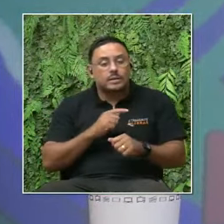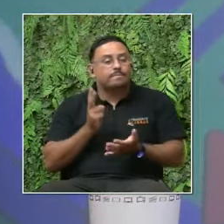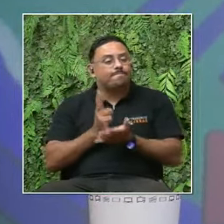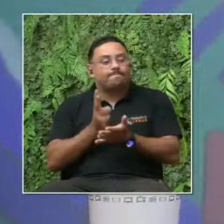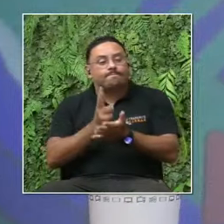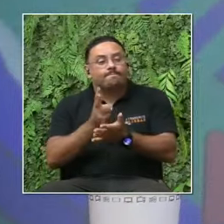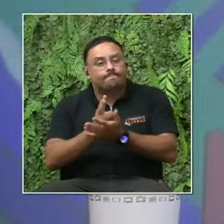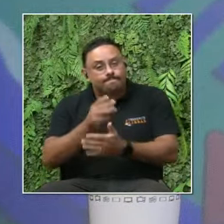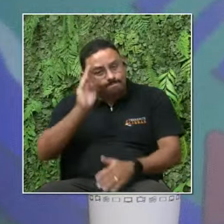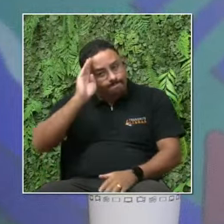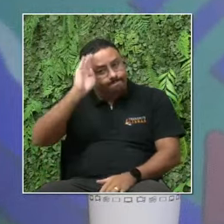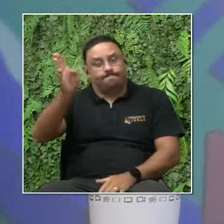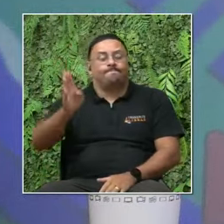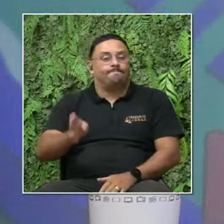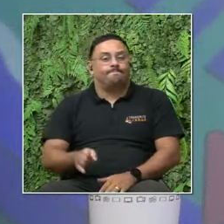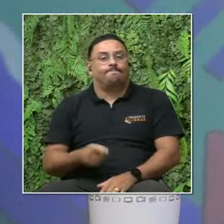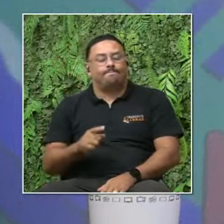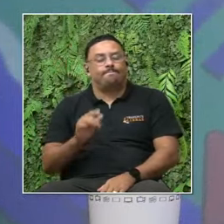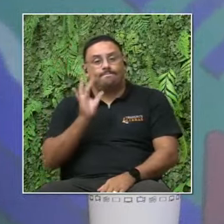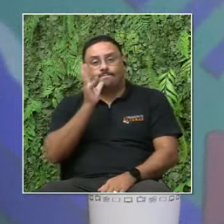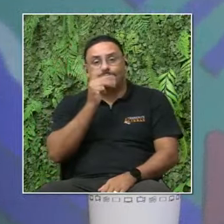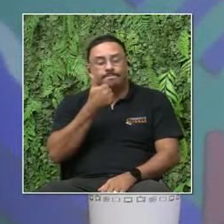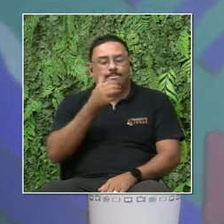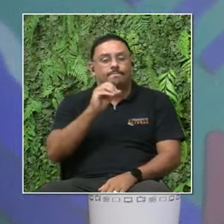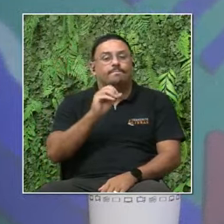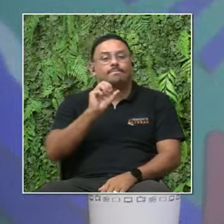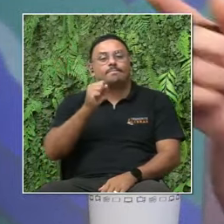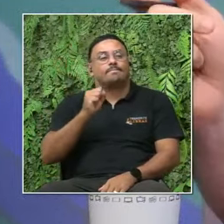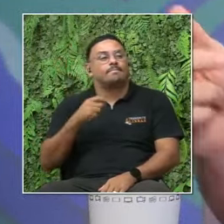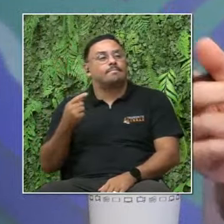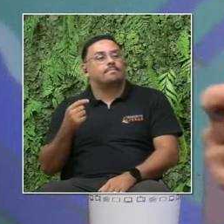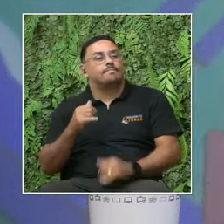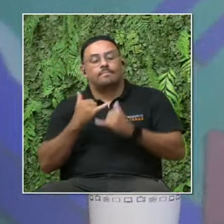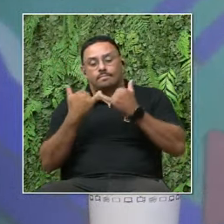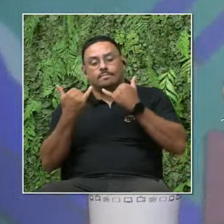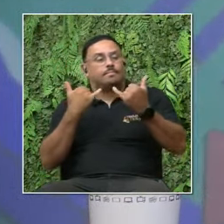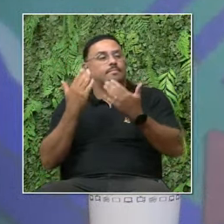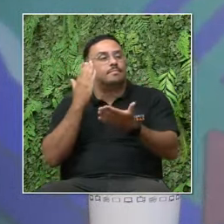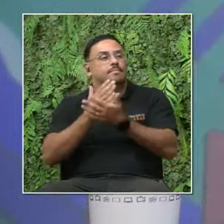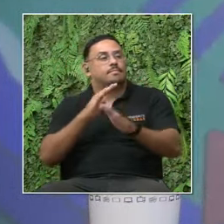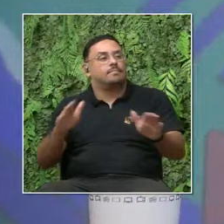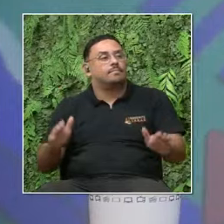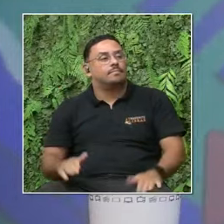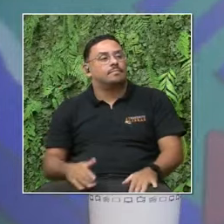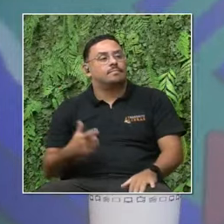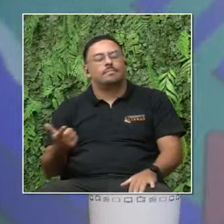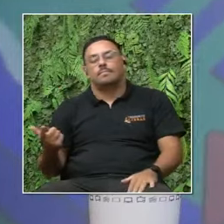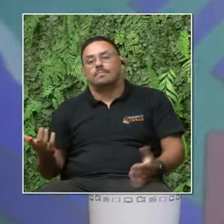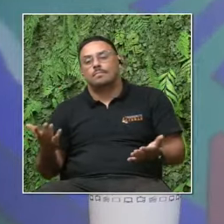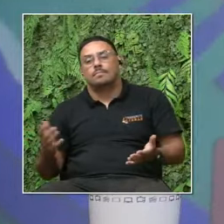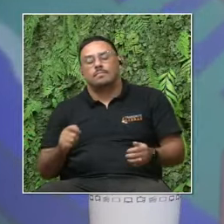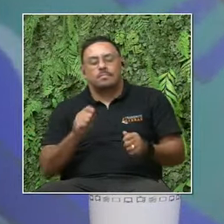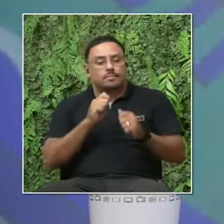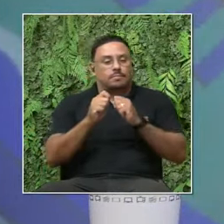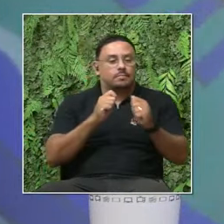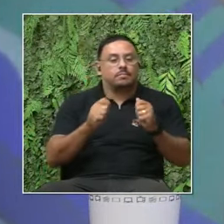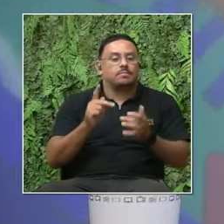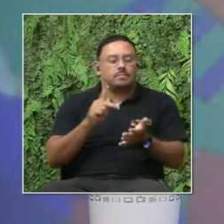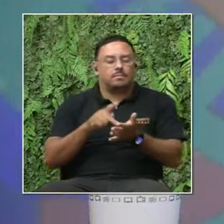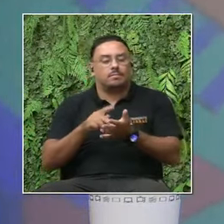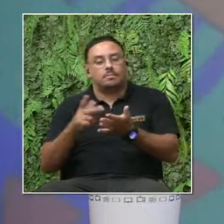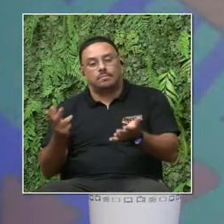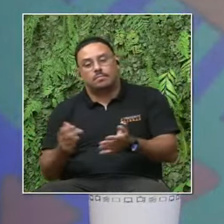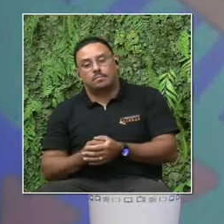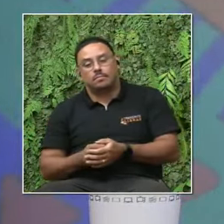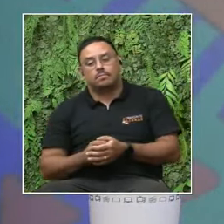sempre prioridade né se demorar 10 segundos para chamar a notícia passou e aí não dá às vezes você tá com alguém para entrevistar verdade é verdade não